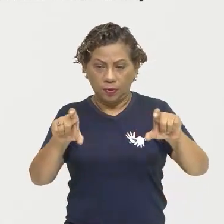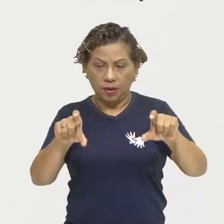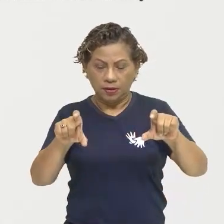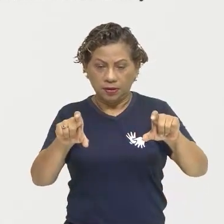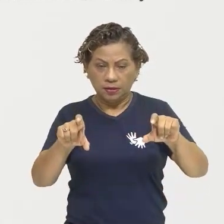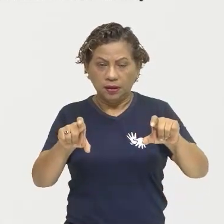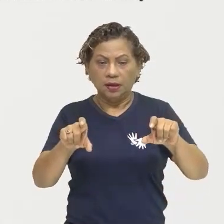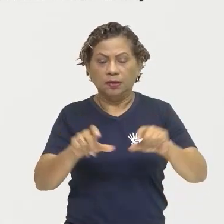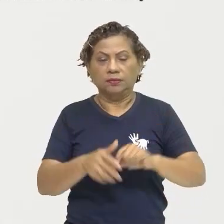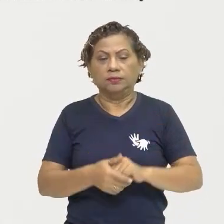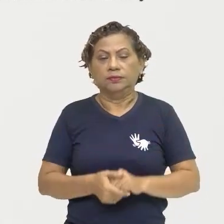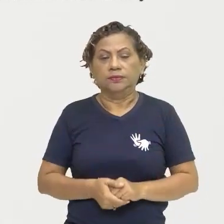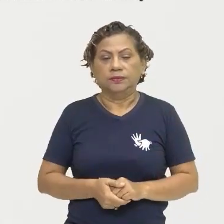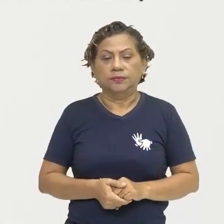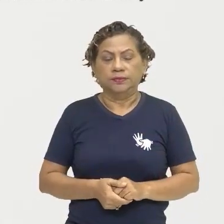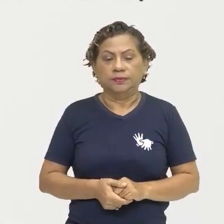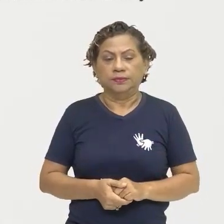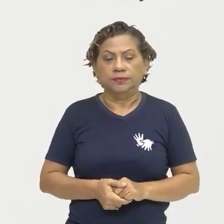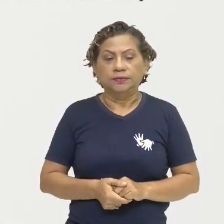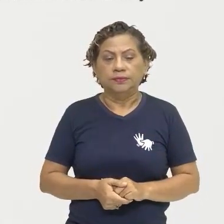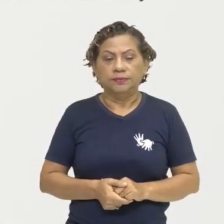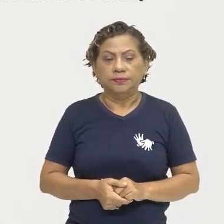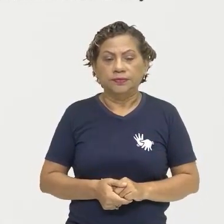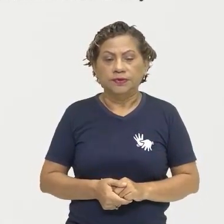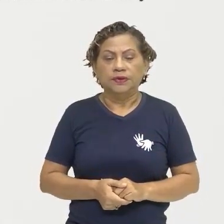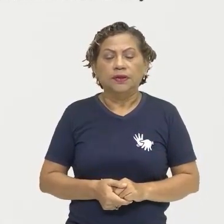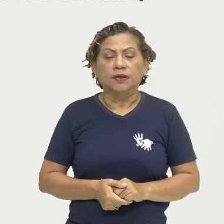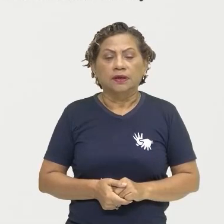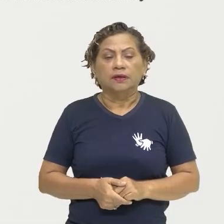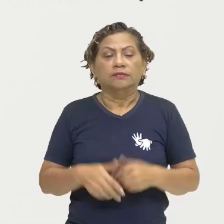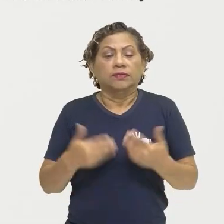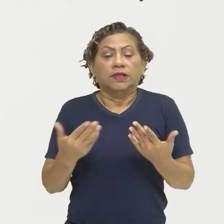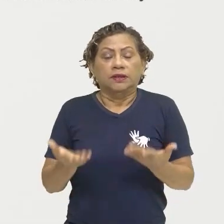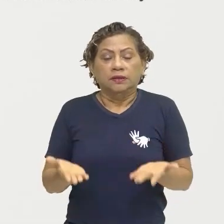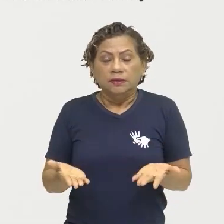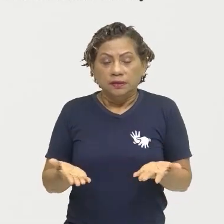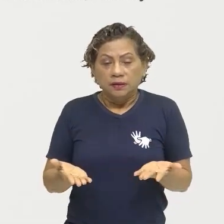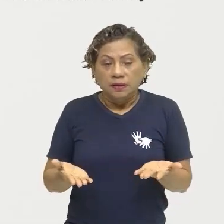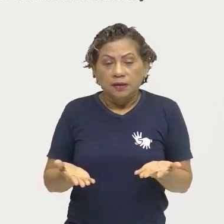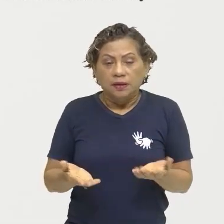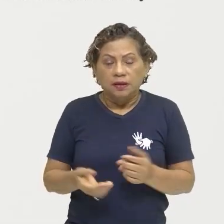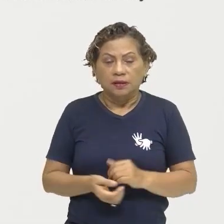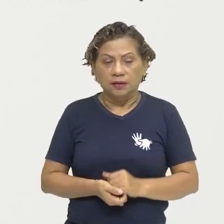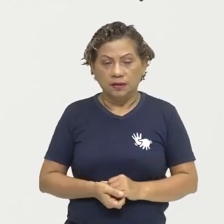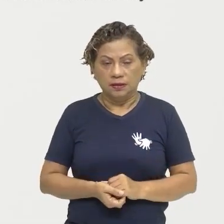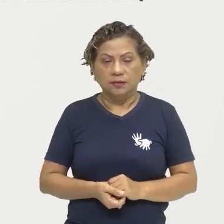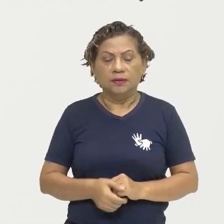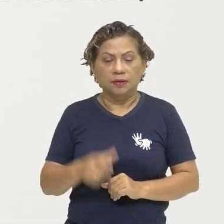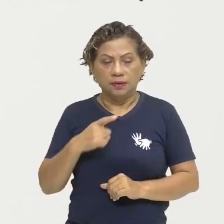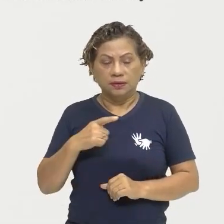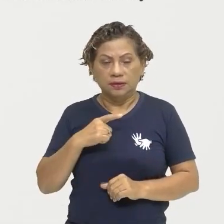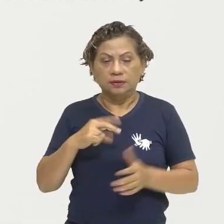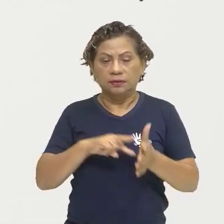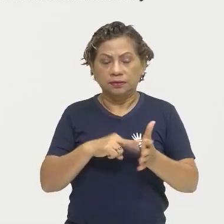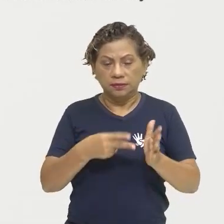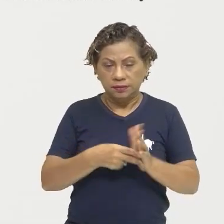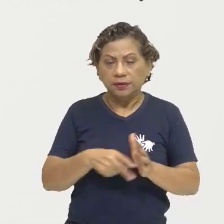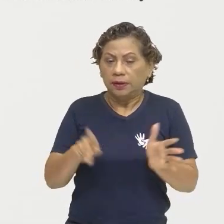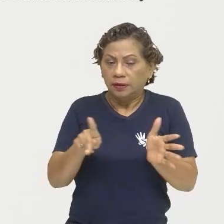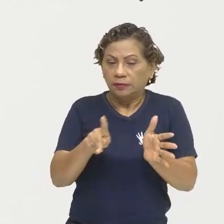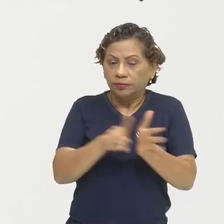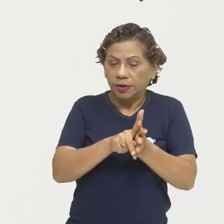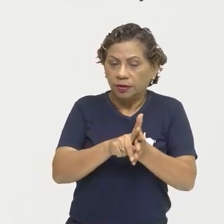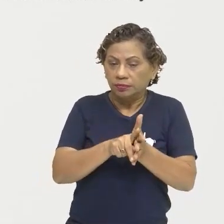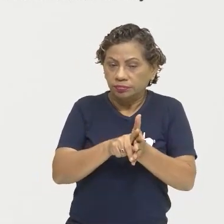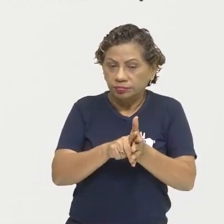outra, isso que eu já expliquei para vocês. E estas orações, né, elas têm esse sentido em si mesmo, esse sentido